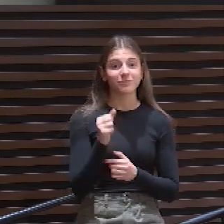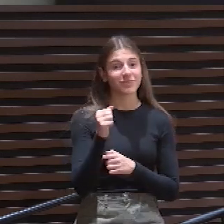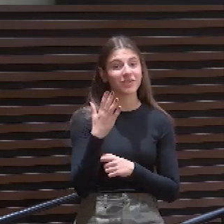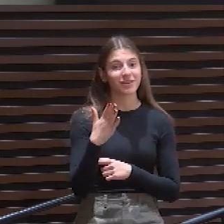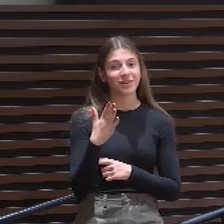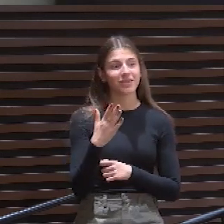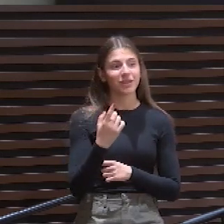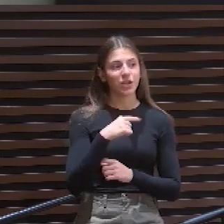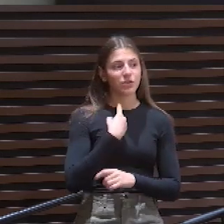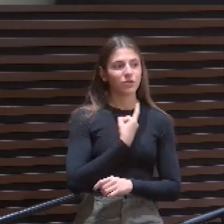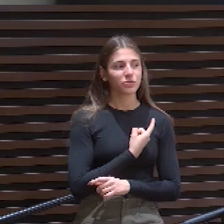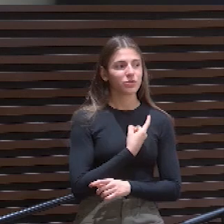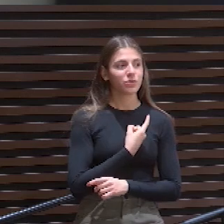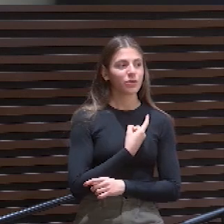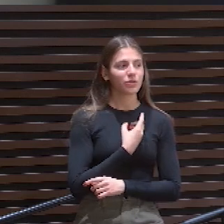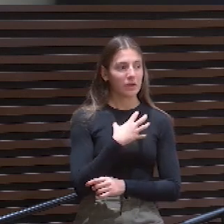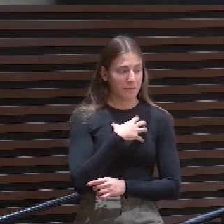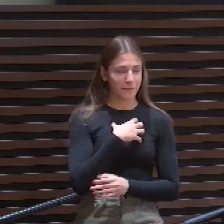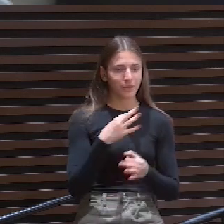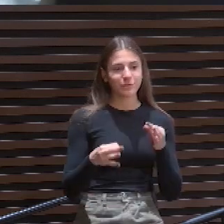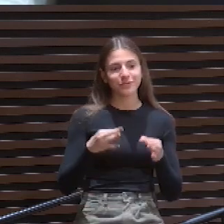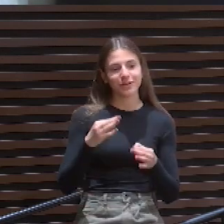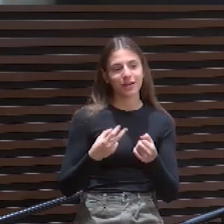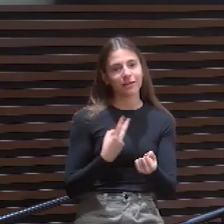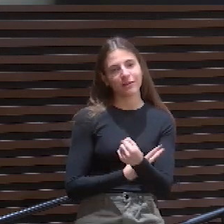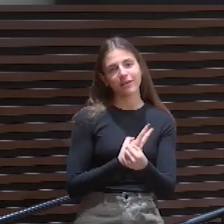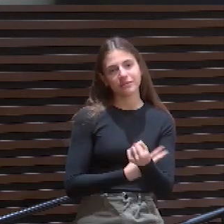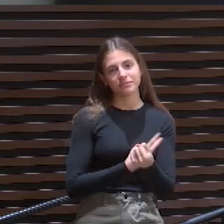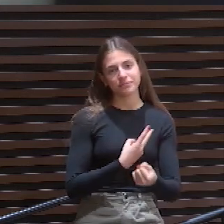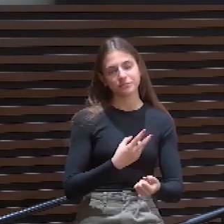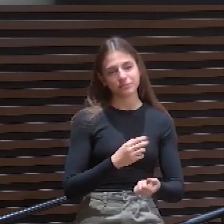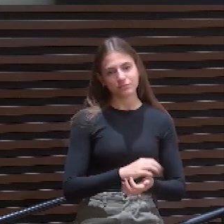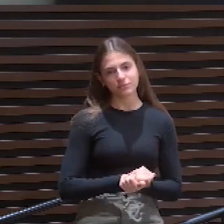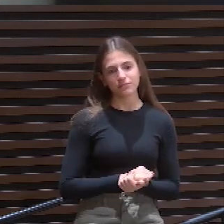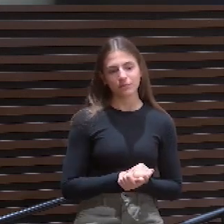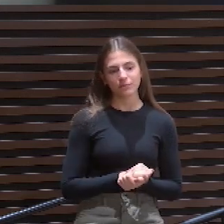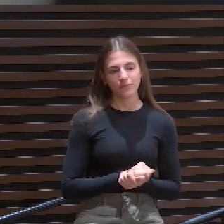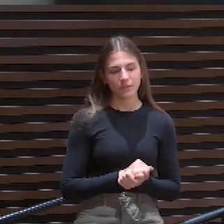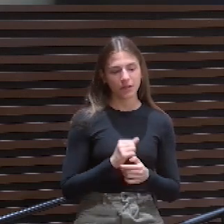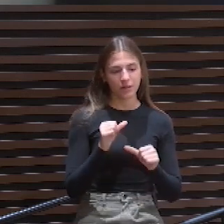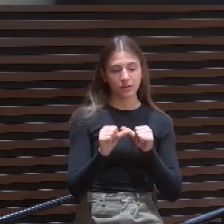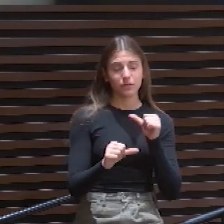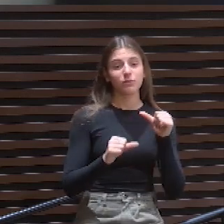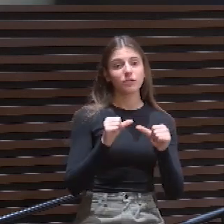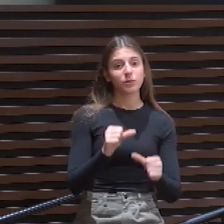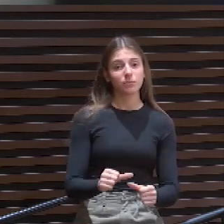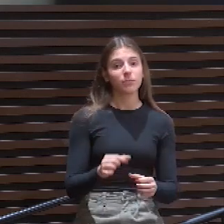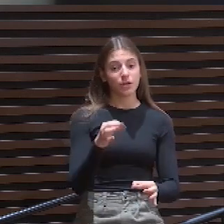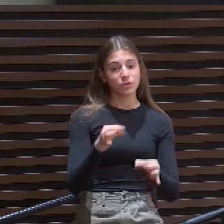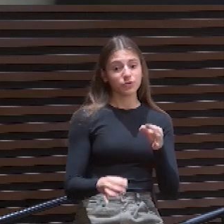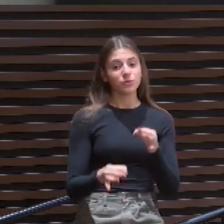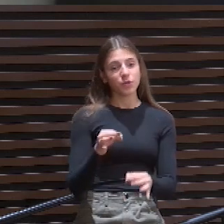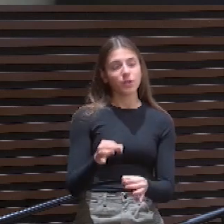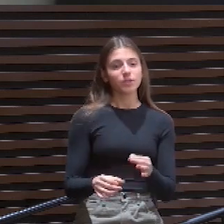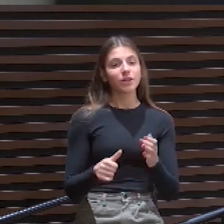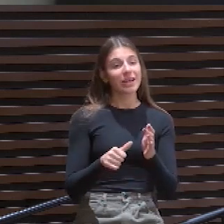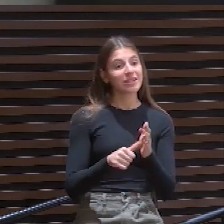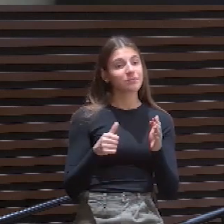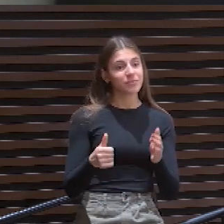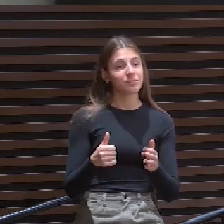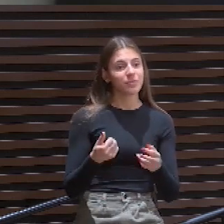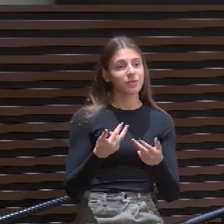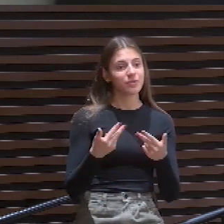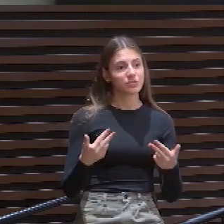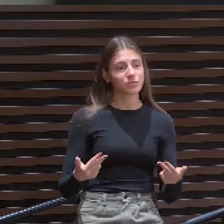nossos critérios são falhos. Seguimos. Aliás, tornar-se juiz foi uma das primeiras aptidões do